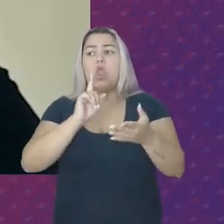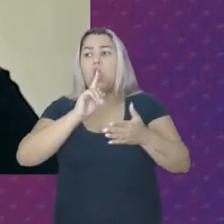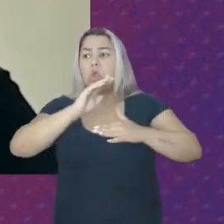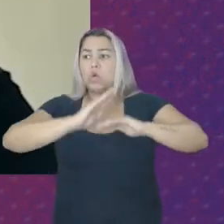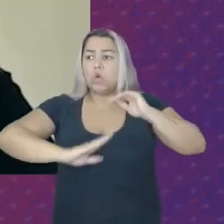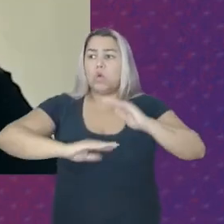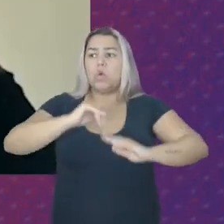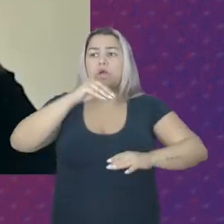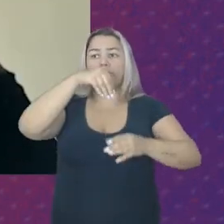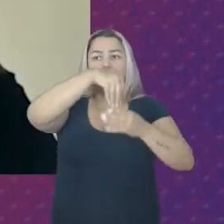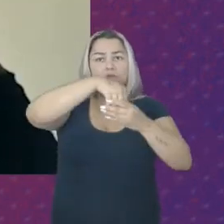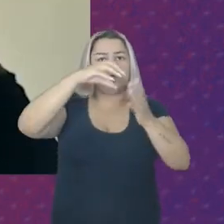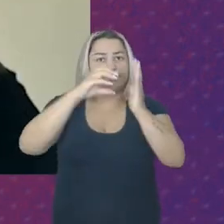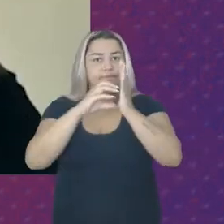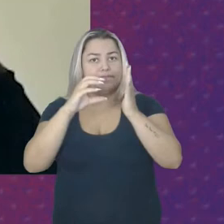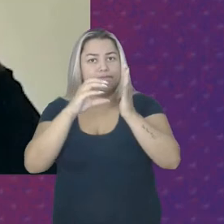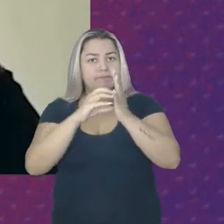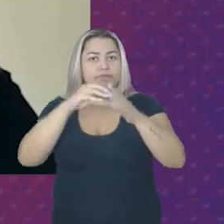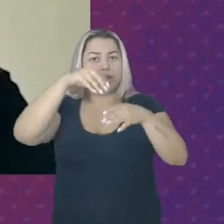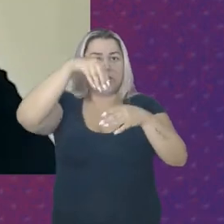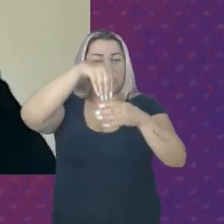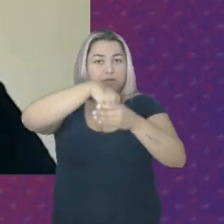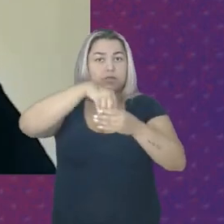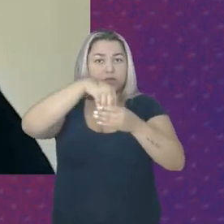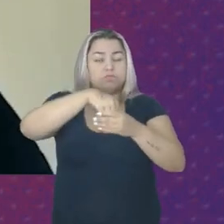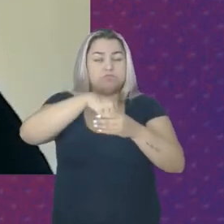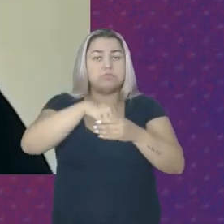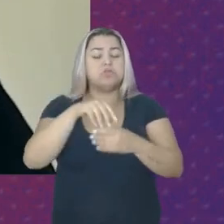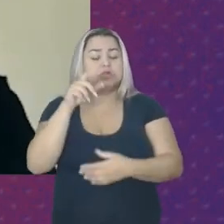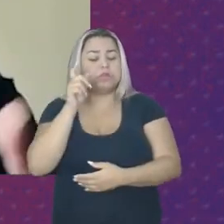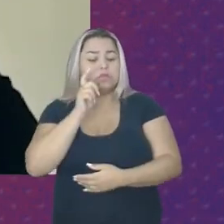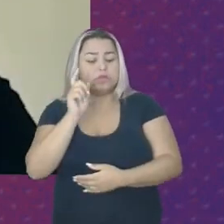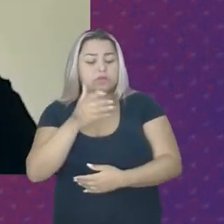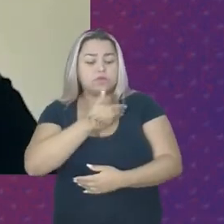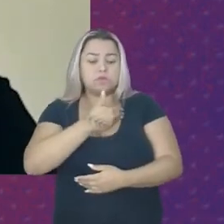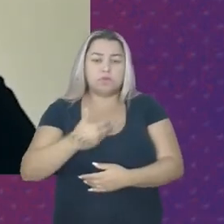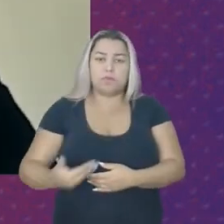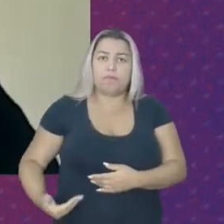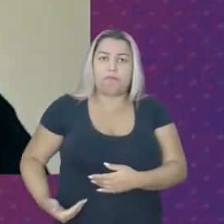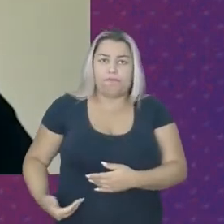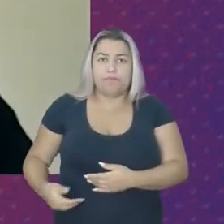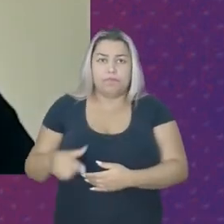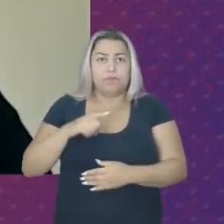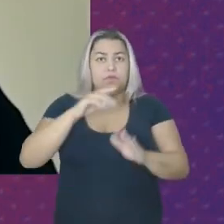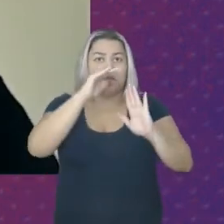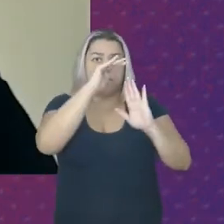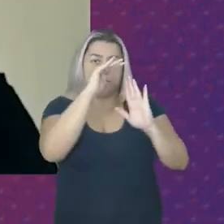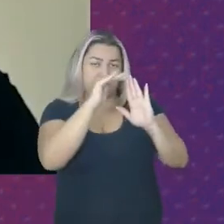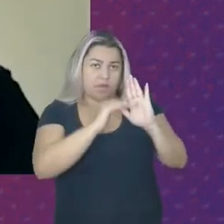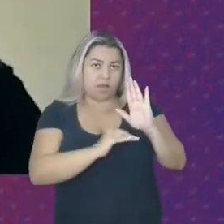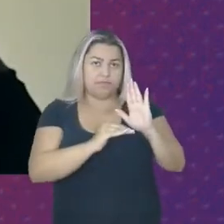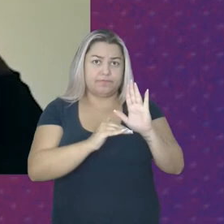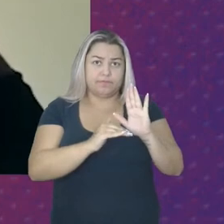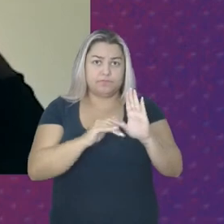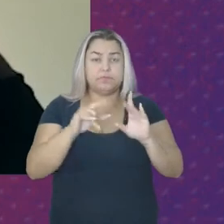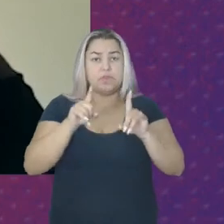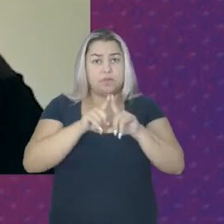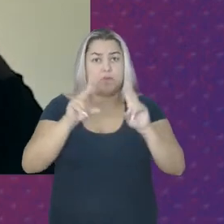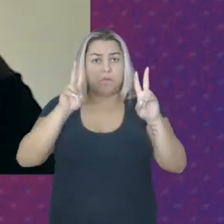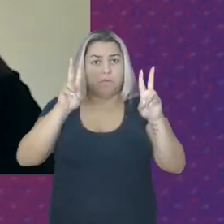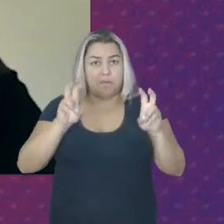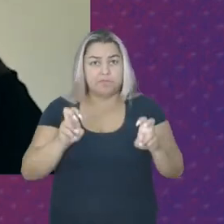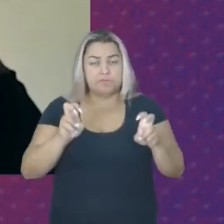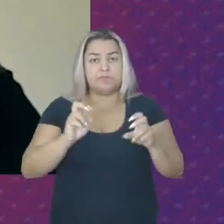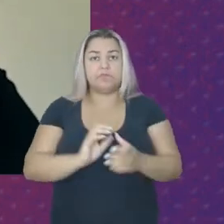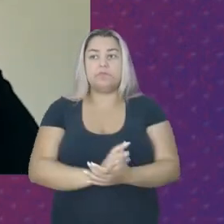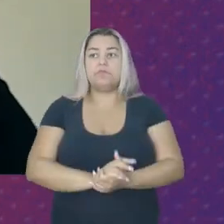mulheres dentro das campanhas e dentro dos partidos, isso também é de interesse público. Isso também pode ser uma das pautas que você debate e transforma em